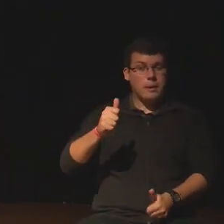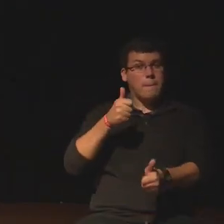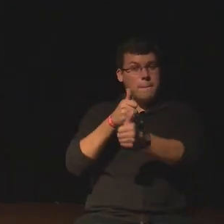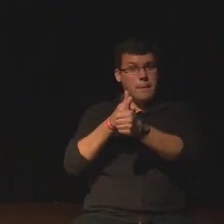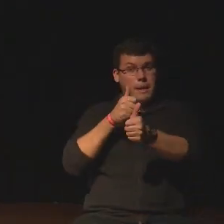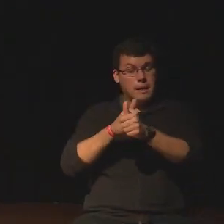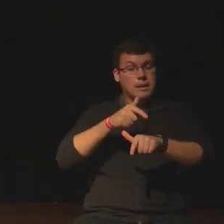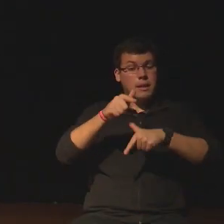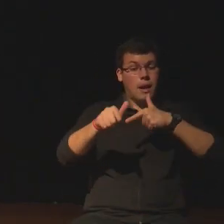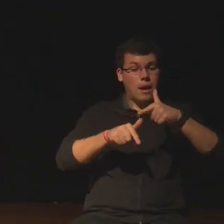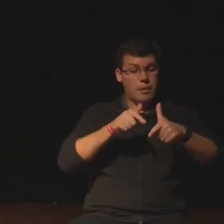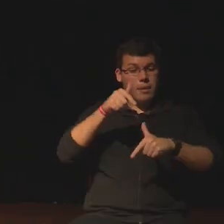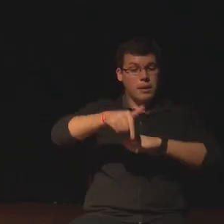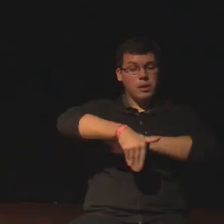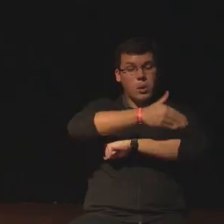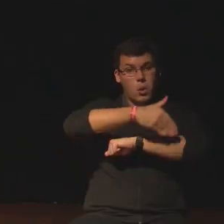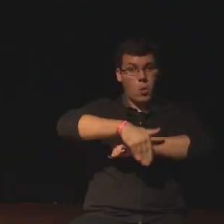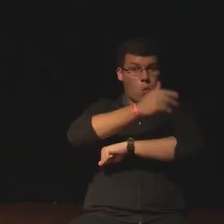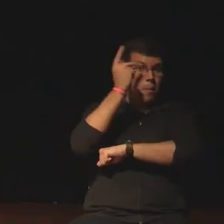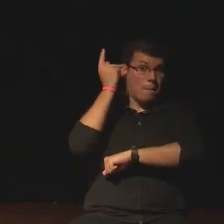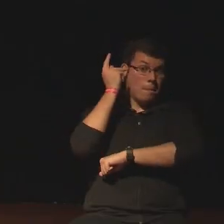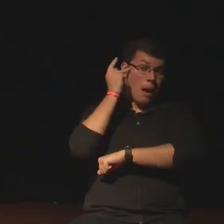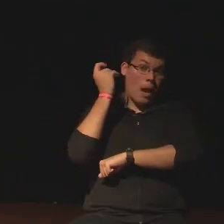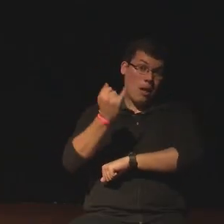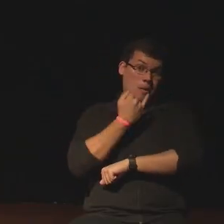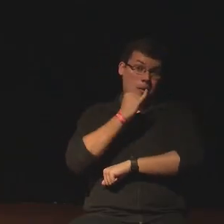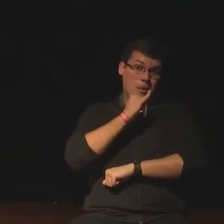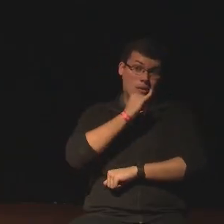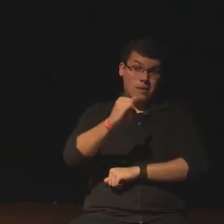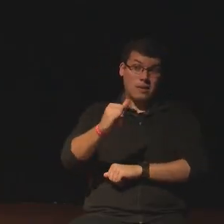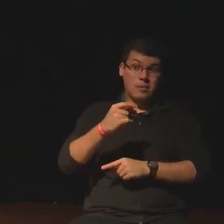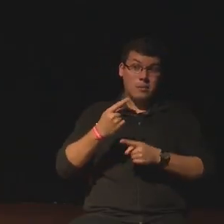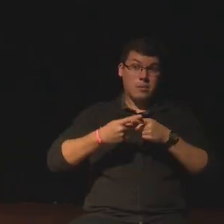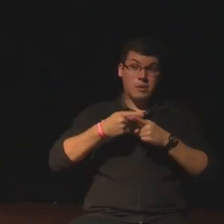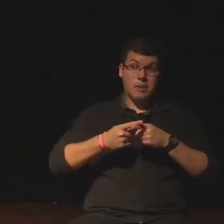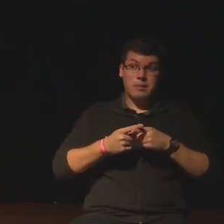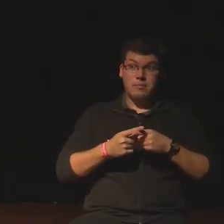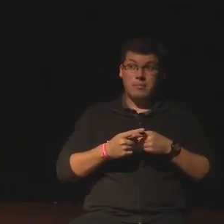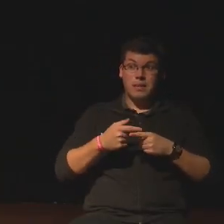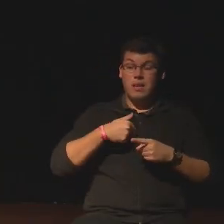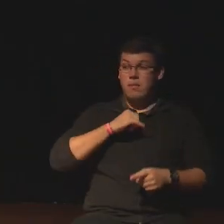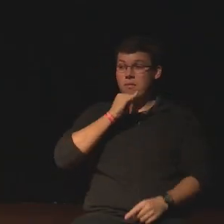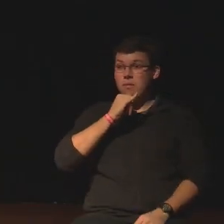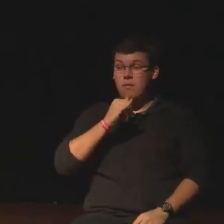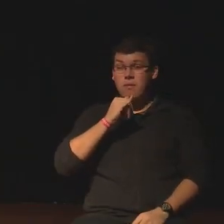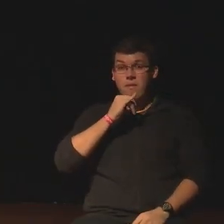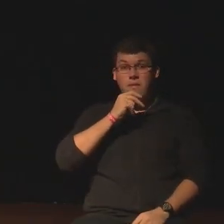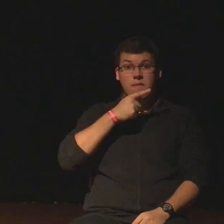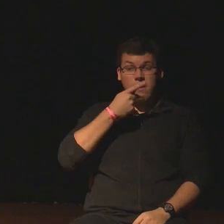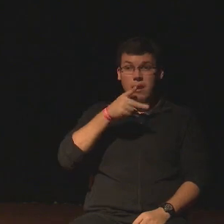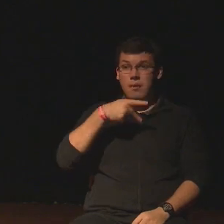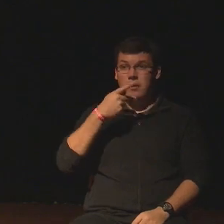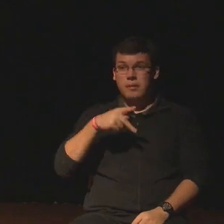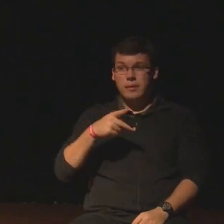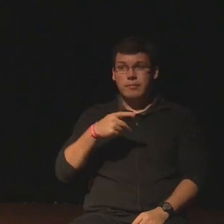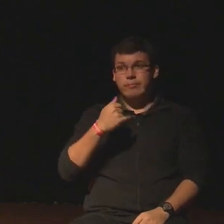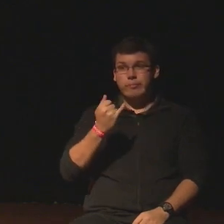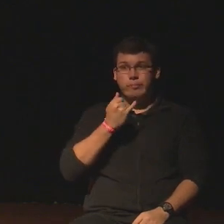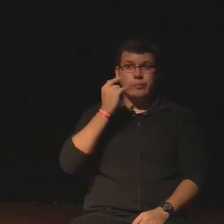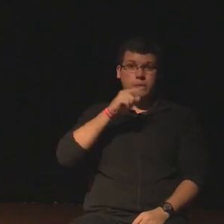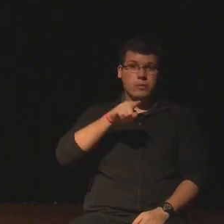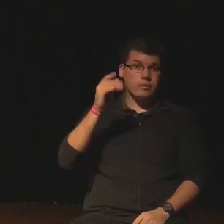Paulista. Acho importante dizer isso para saber quem está emitindo a opinião. Uma das 3